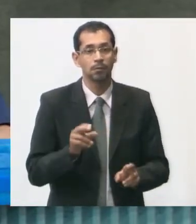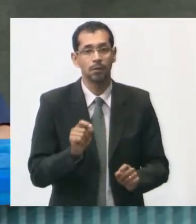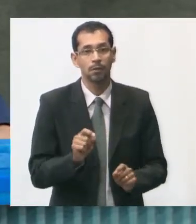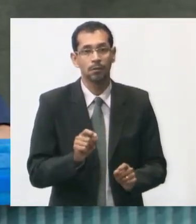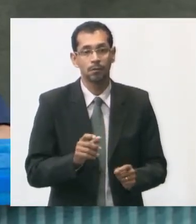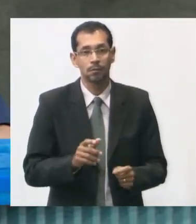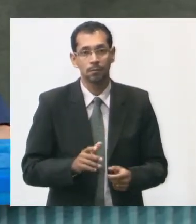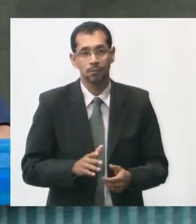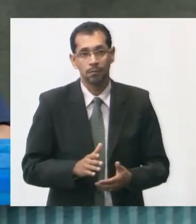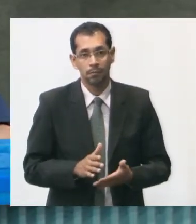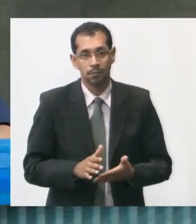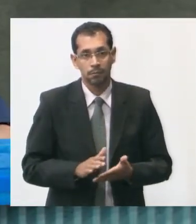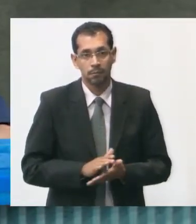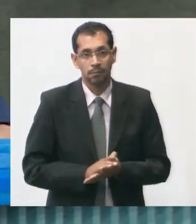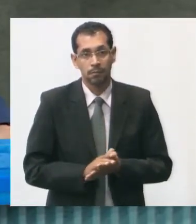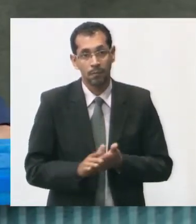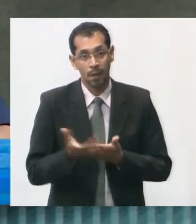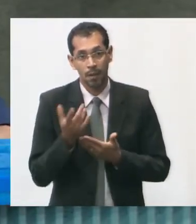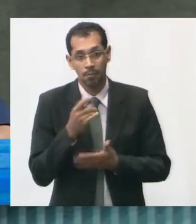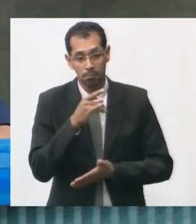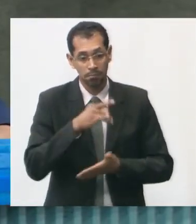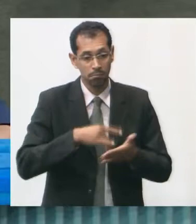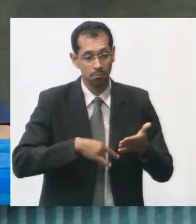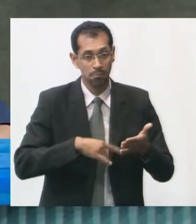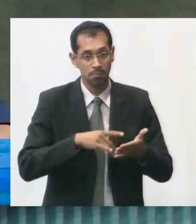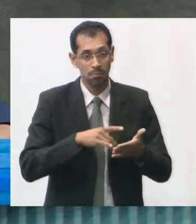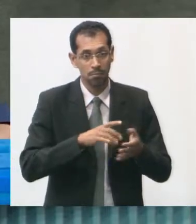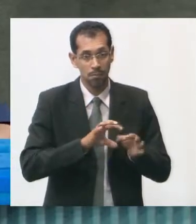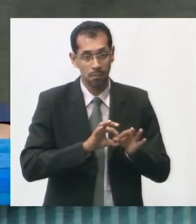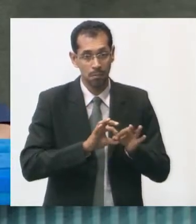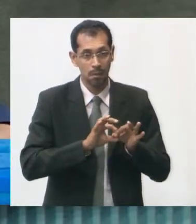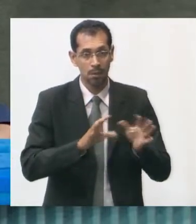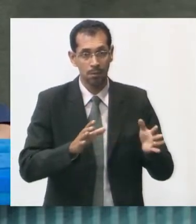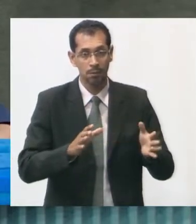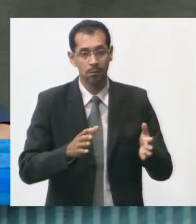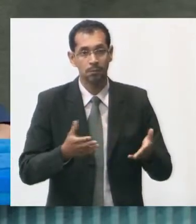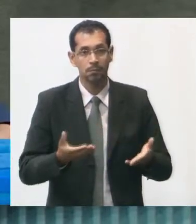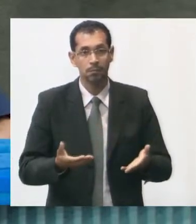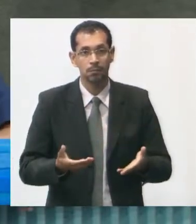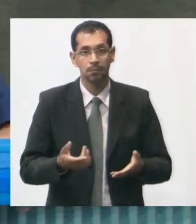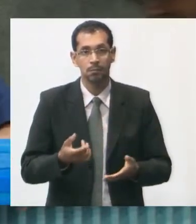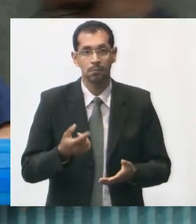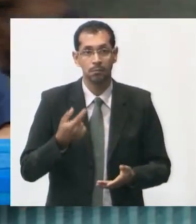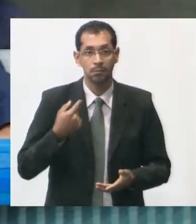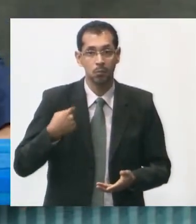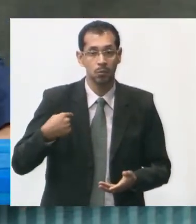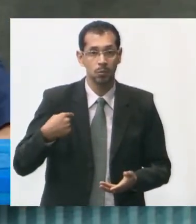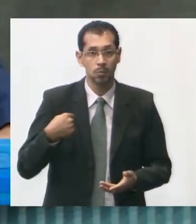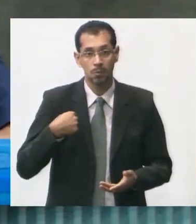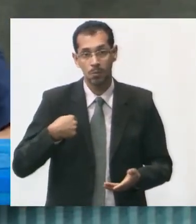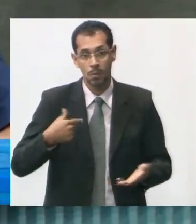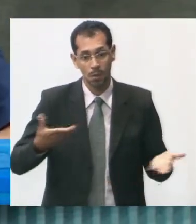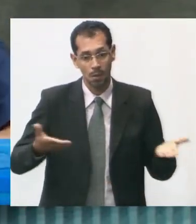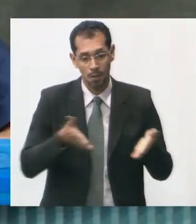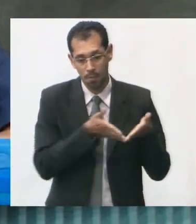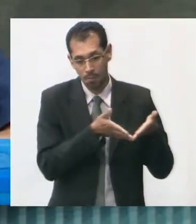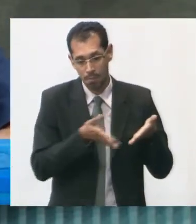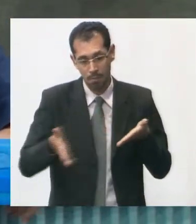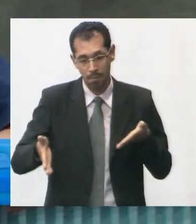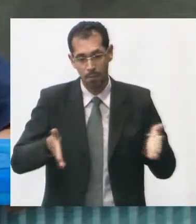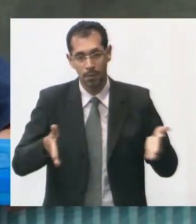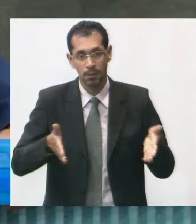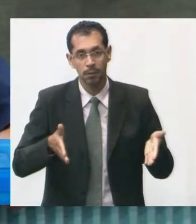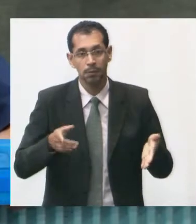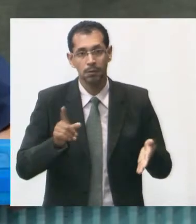essa autorização que nós, em nosso mandato, já